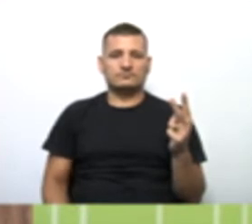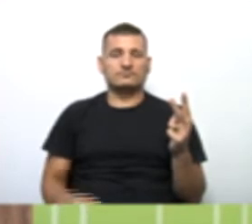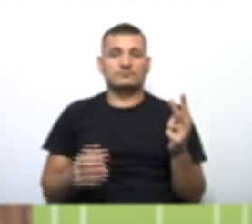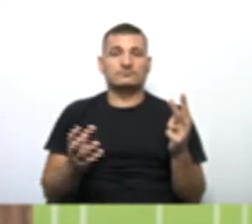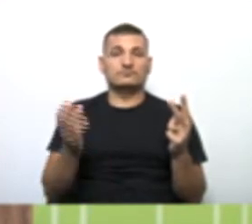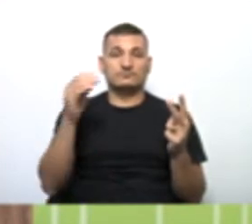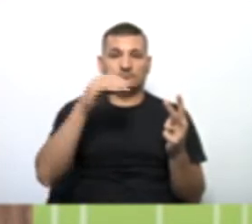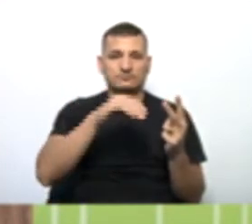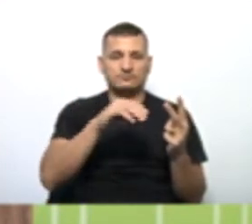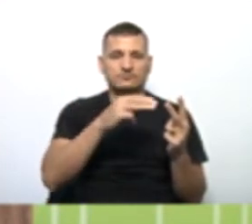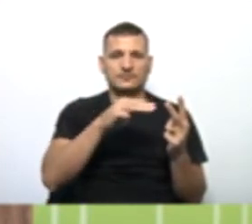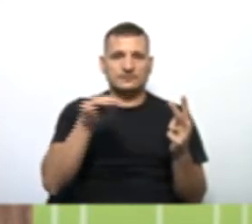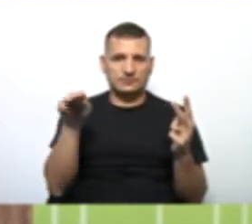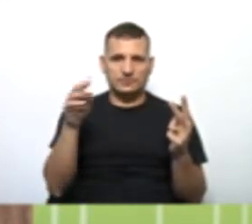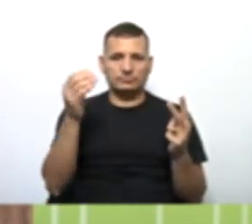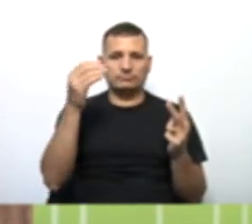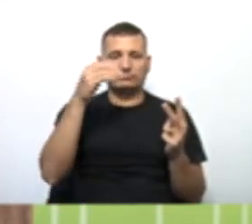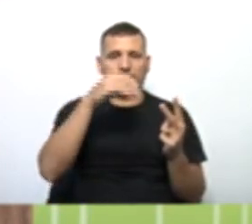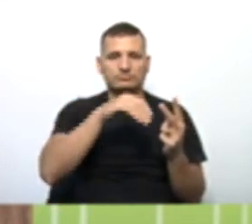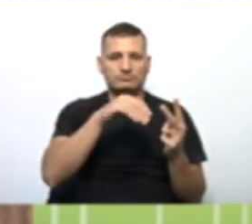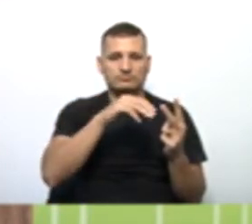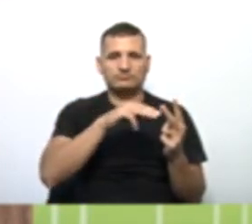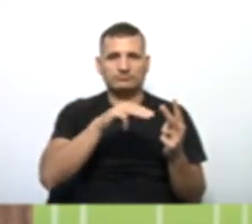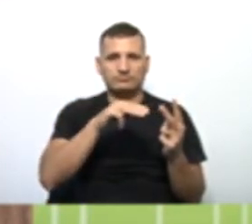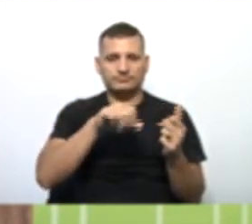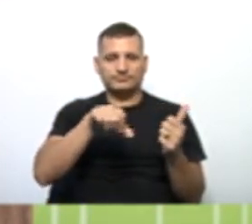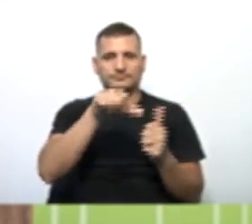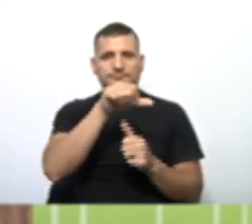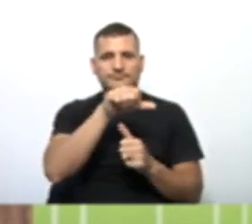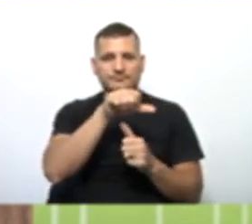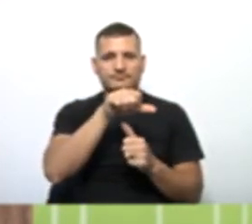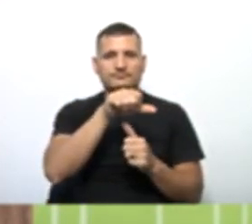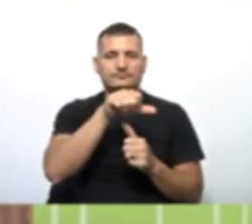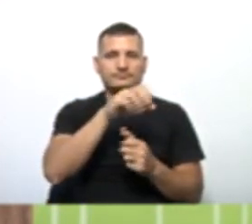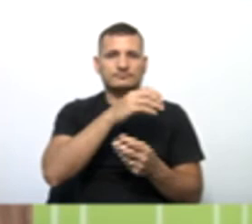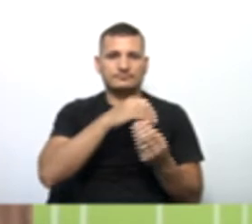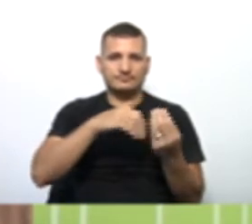chave pública, a mensagem altera, ela é